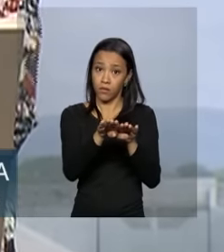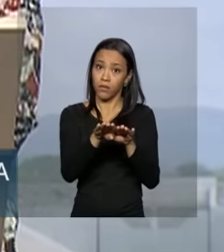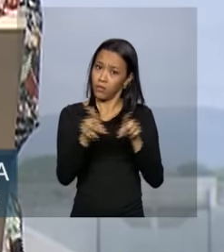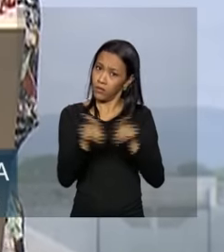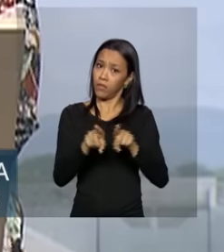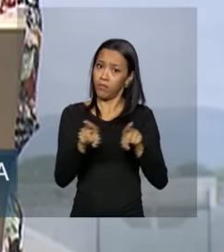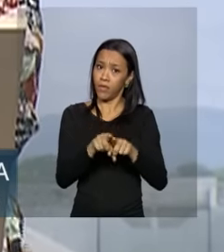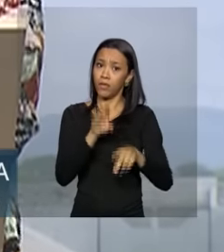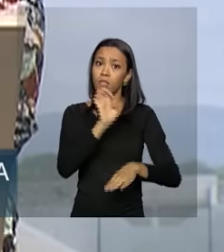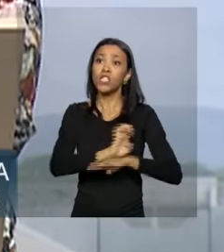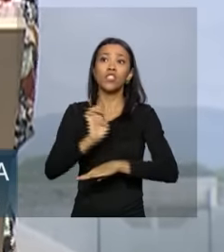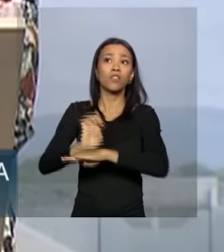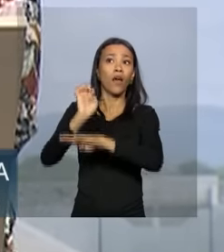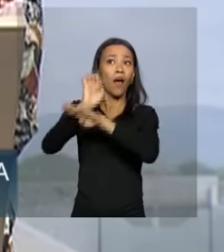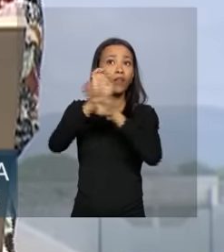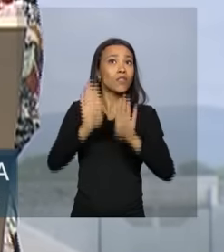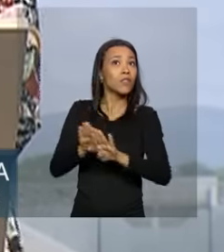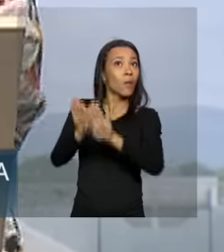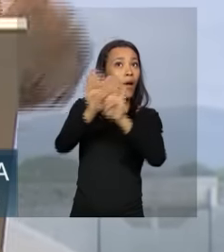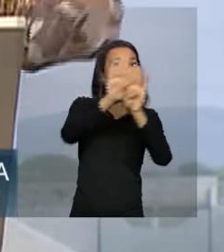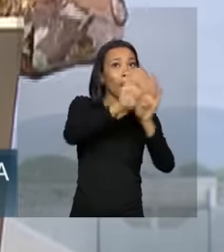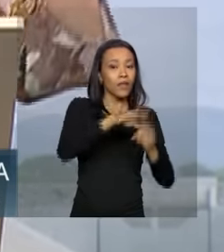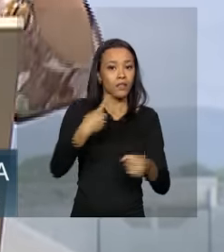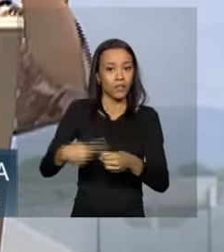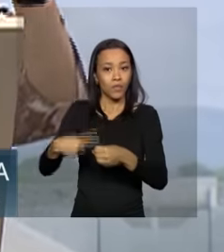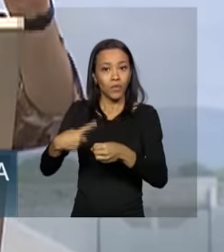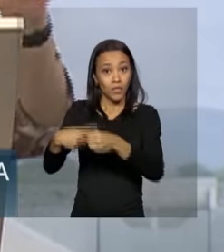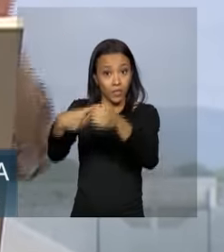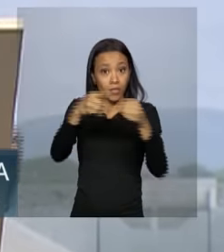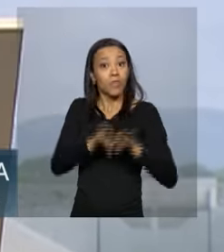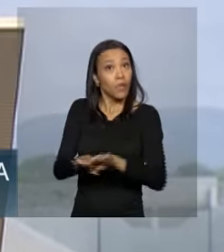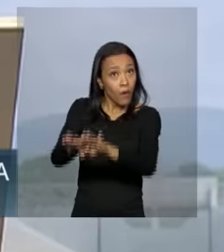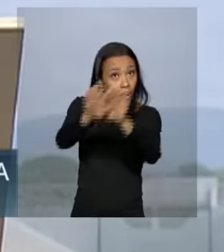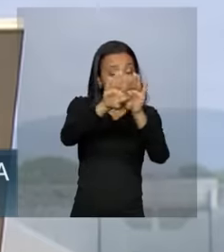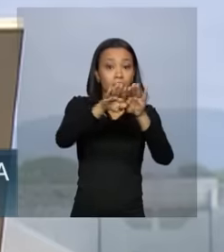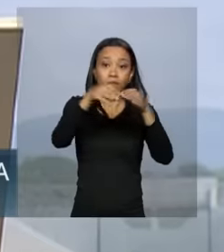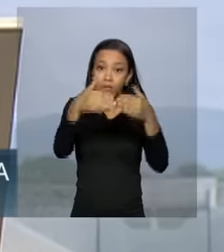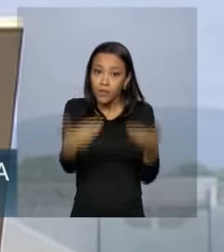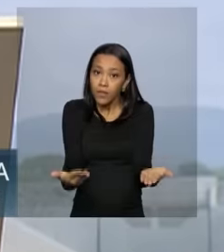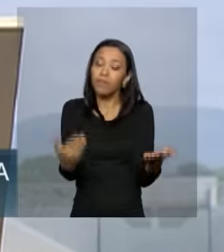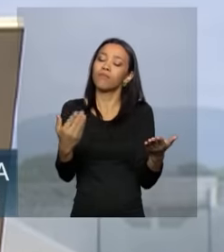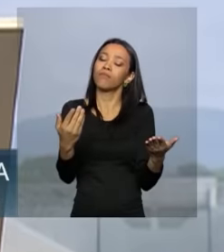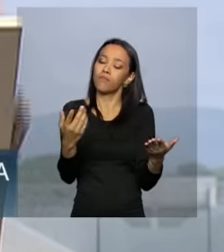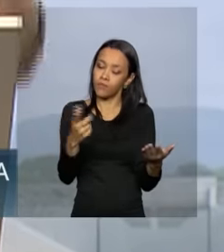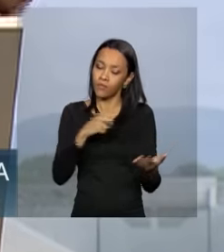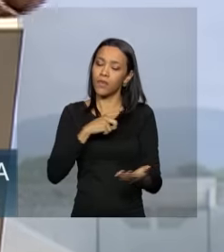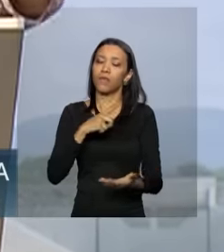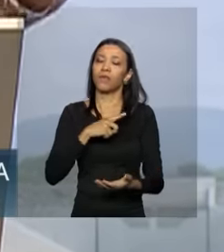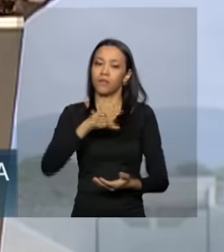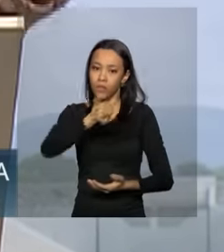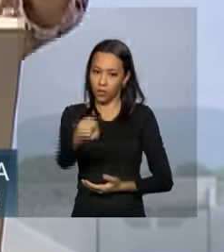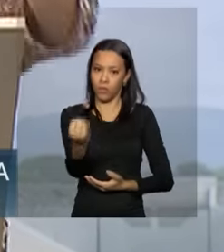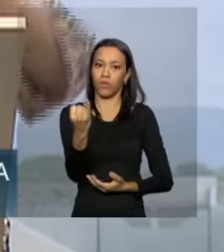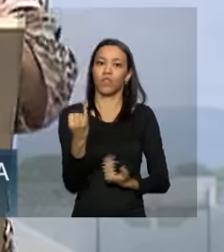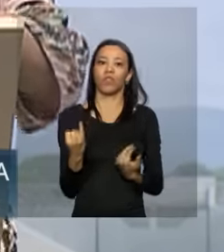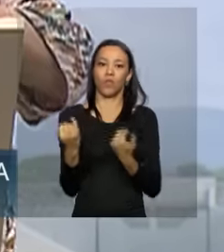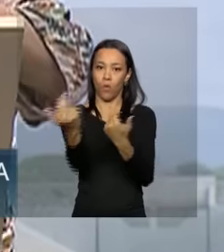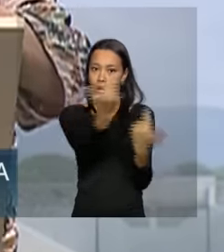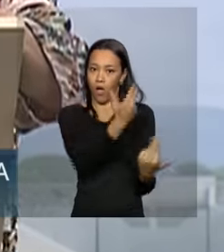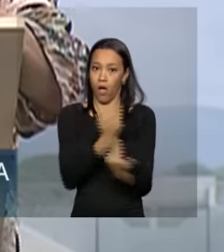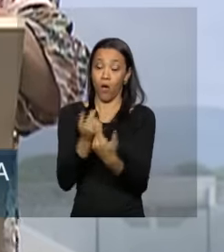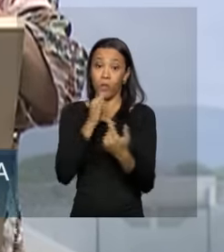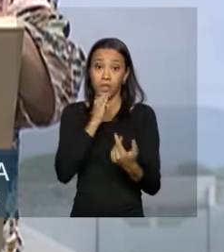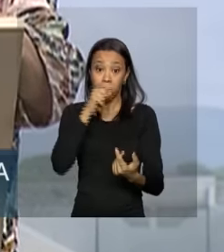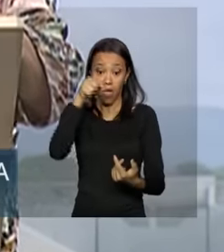para os estados e para as regiões? Tem! Tem! A obra do canal